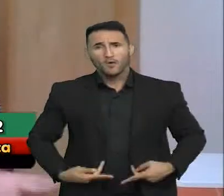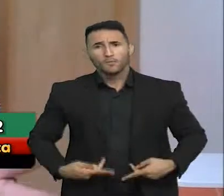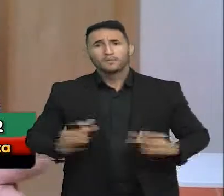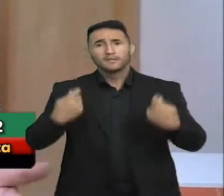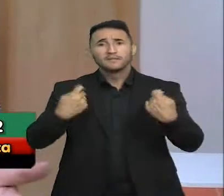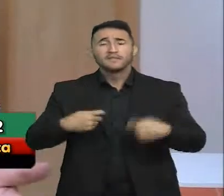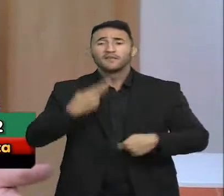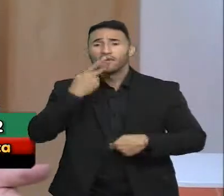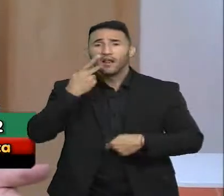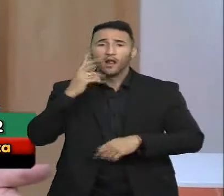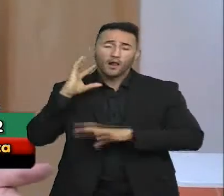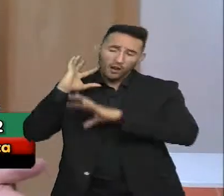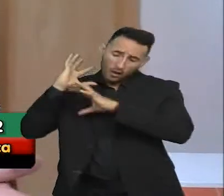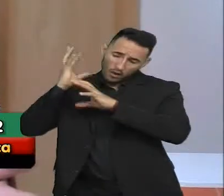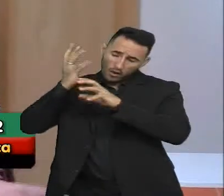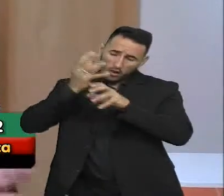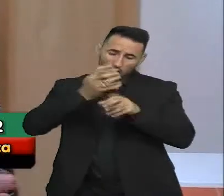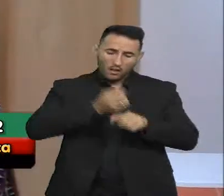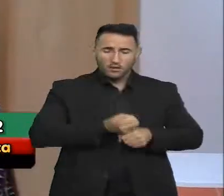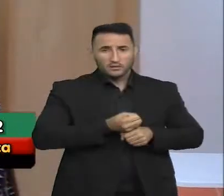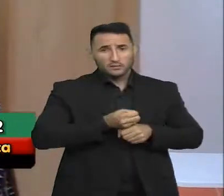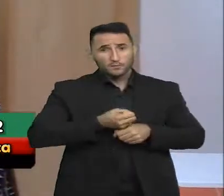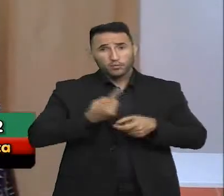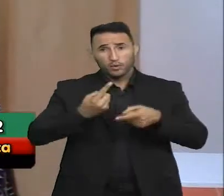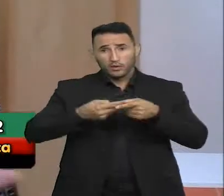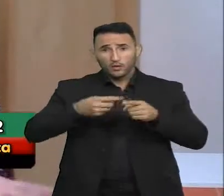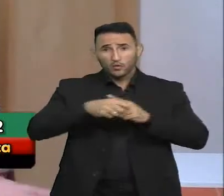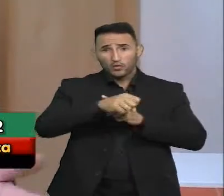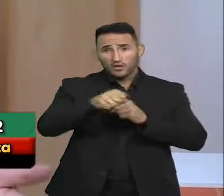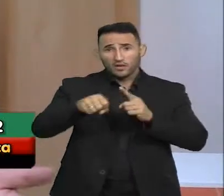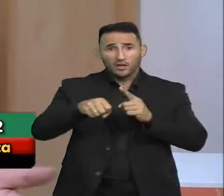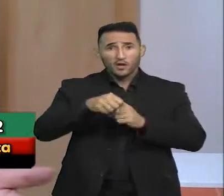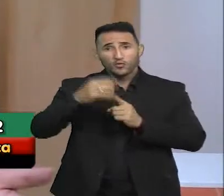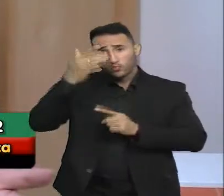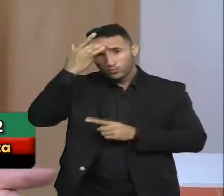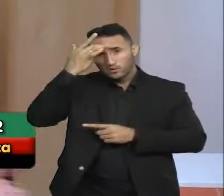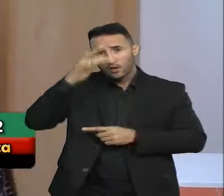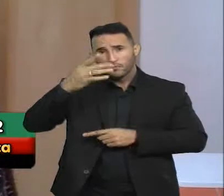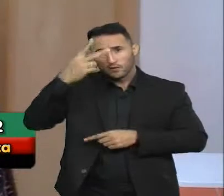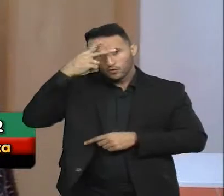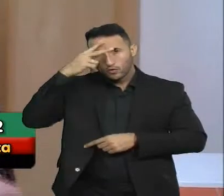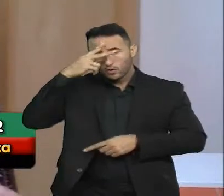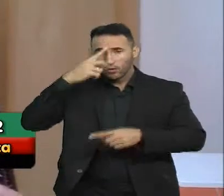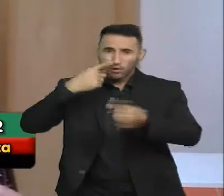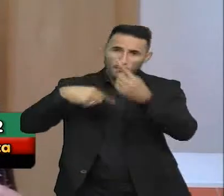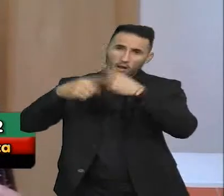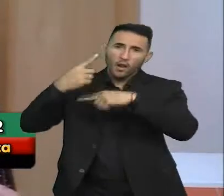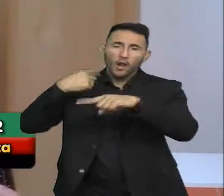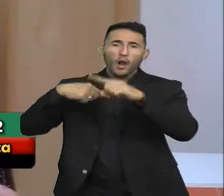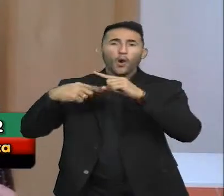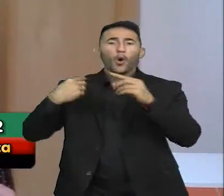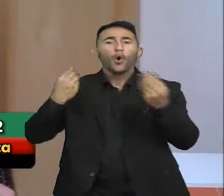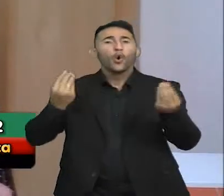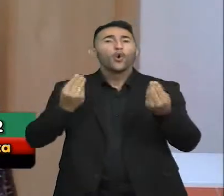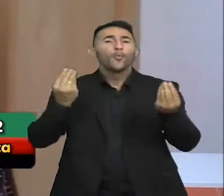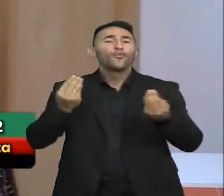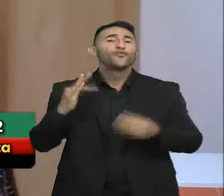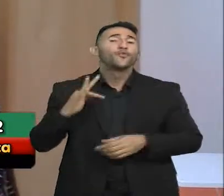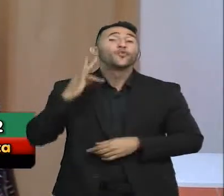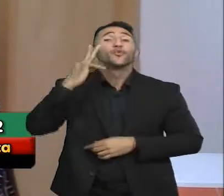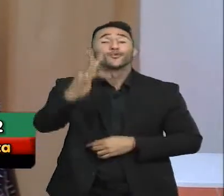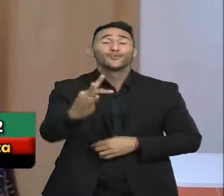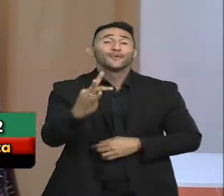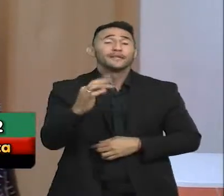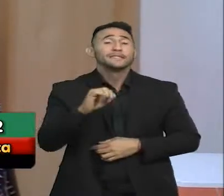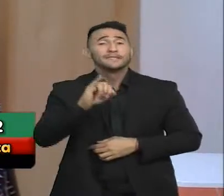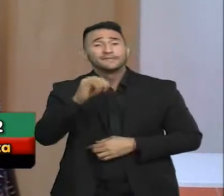onde nós viemos. Porque, se uma sociedade não sabe a sua história, que rumo que ela quer traçar, né? E, se a gente